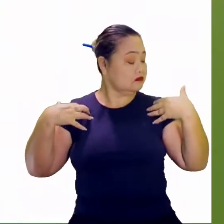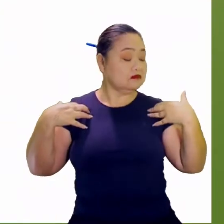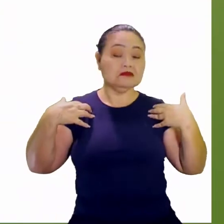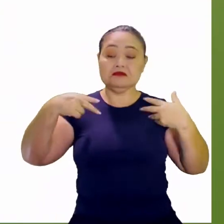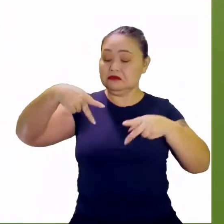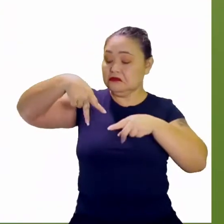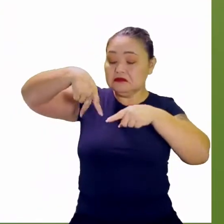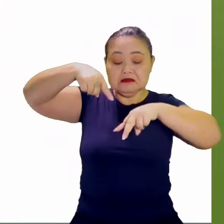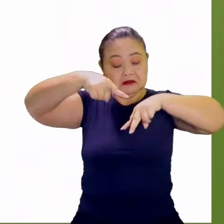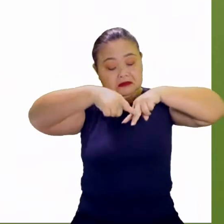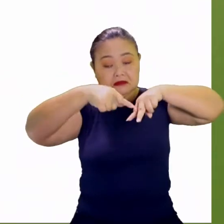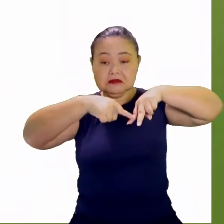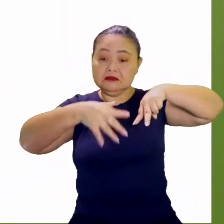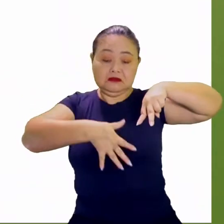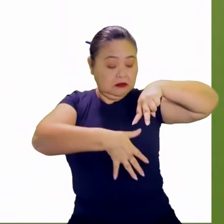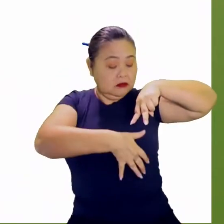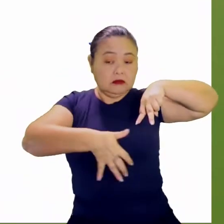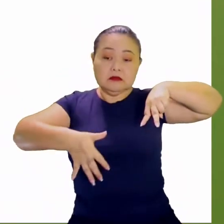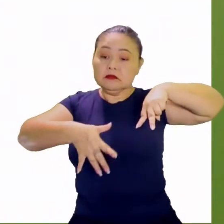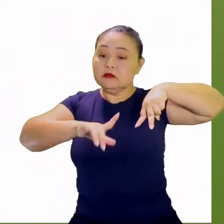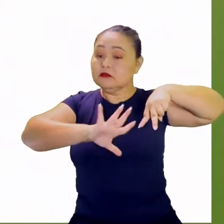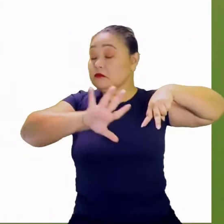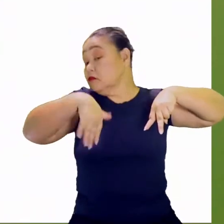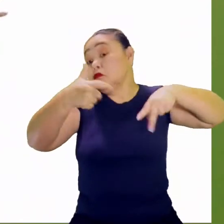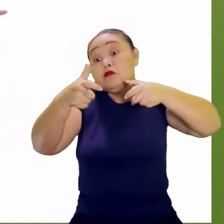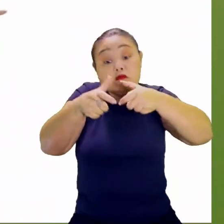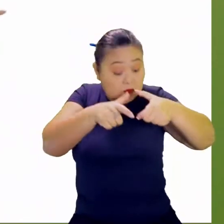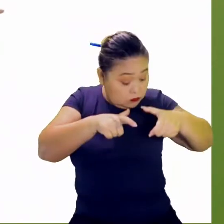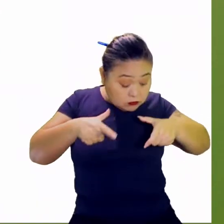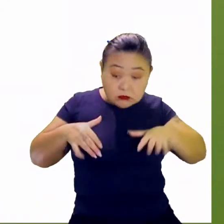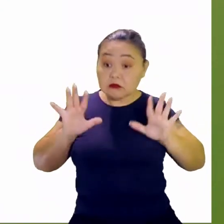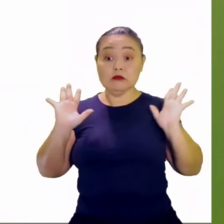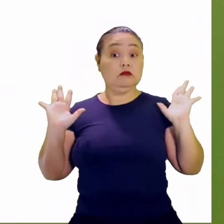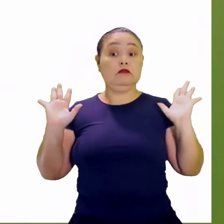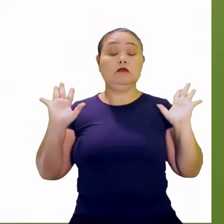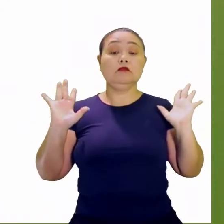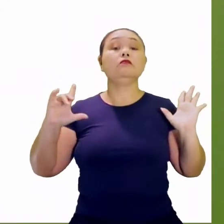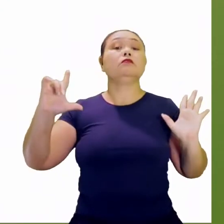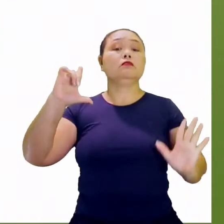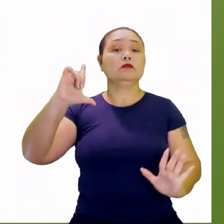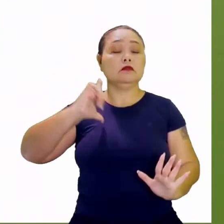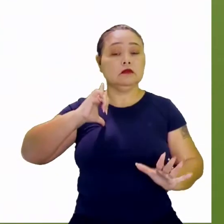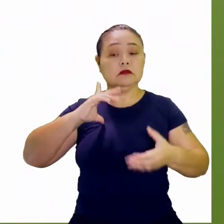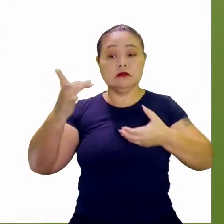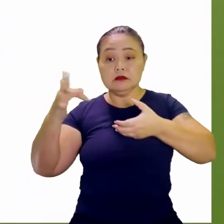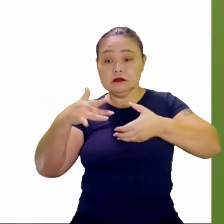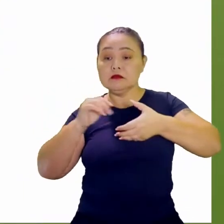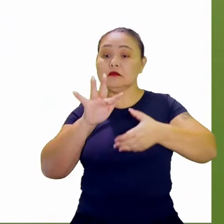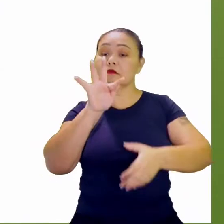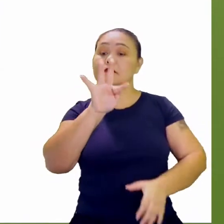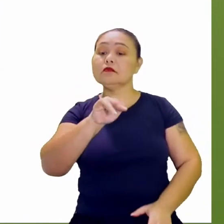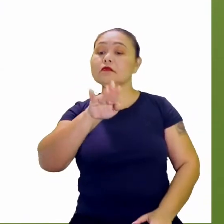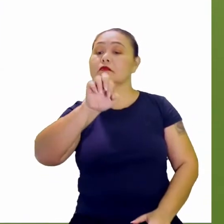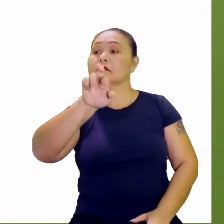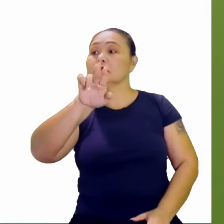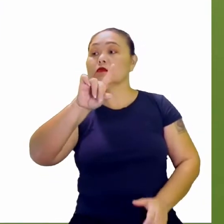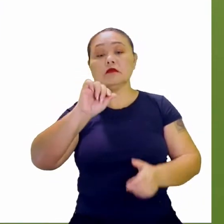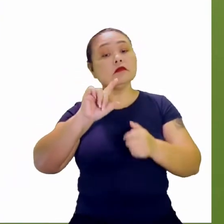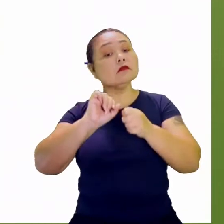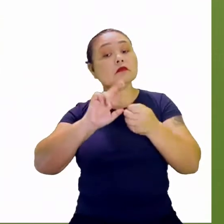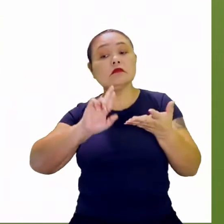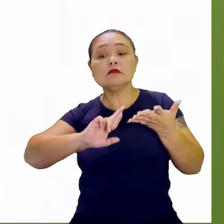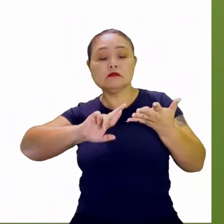das pernas, do abdômen, de onde for, a gente tem composição de fibras. Só que aí